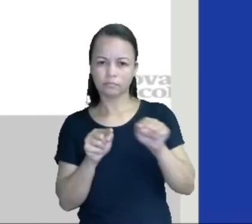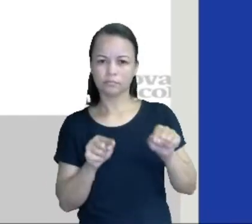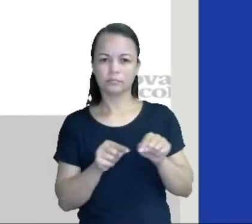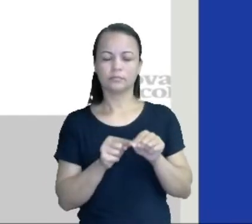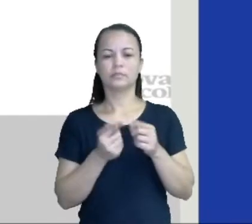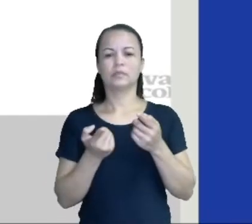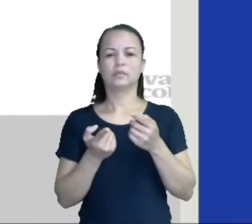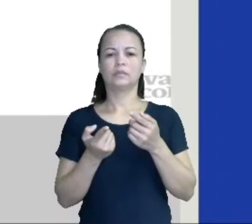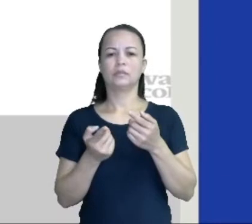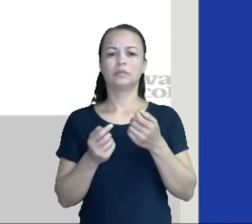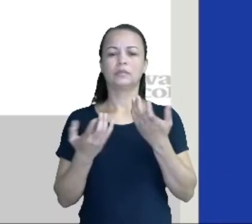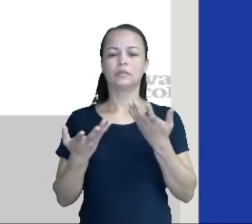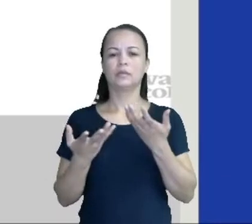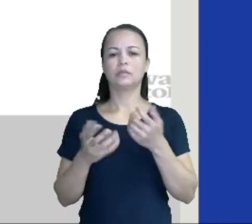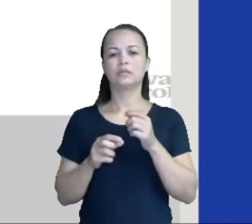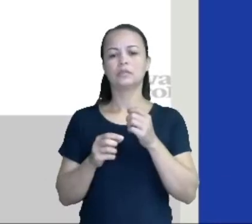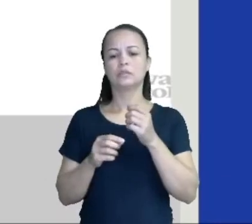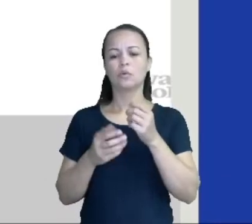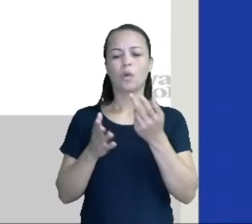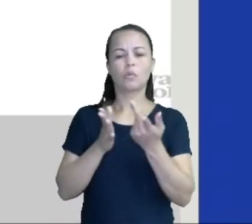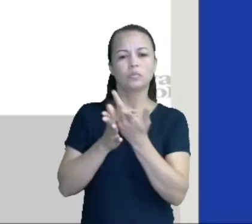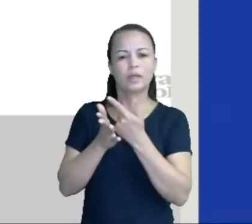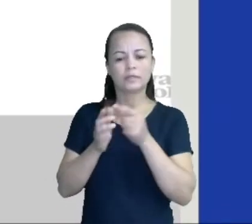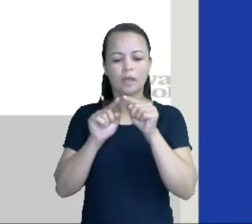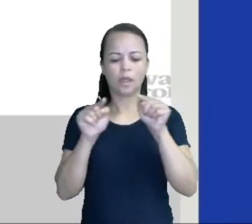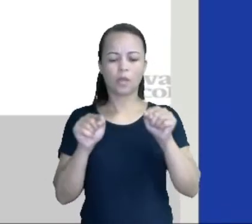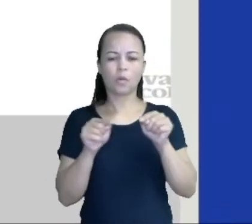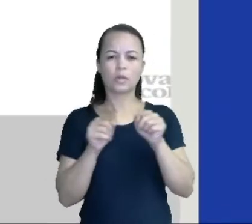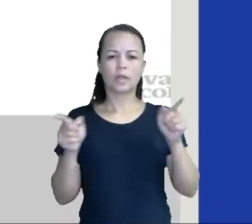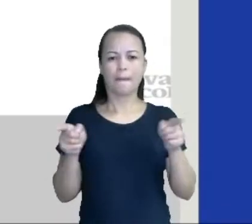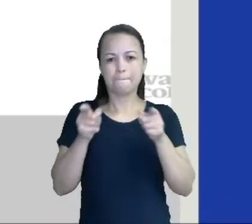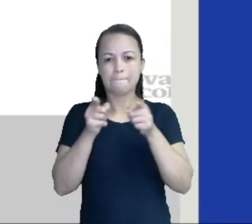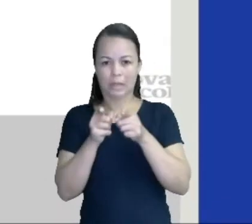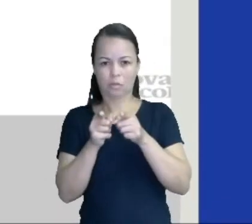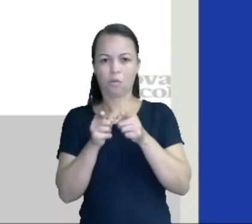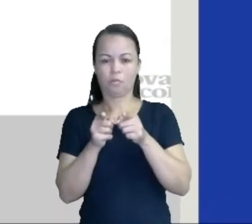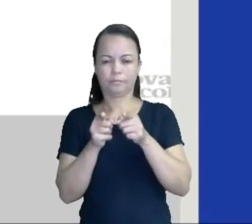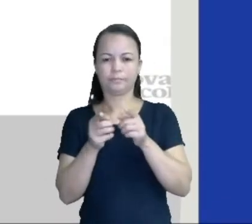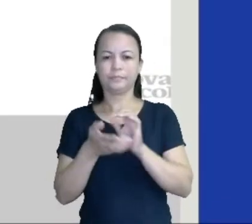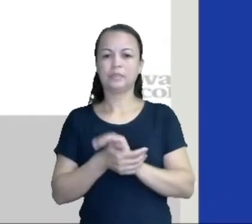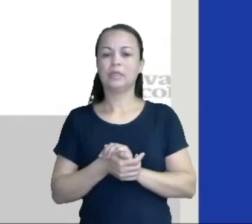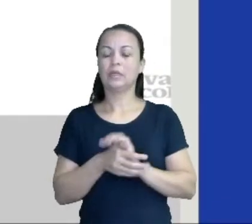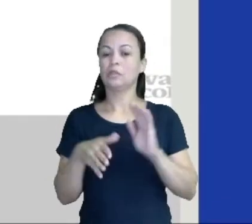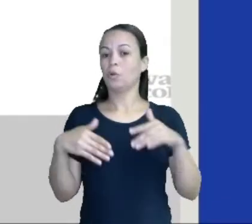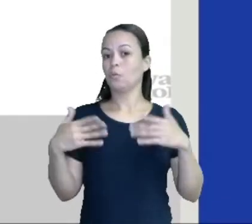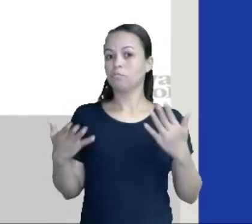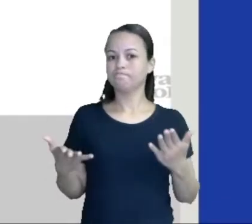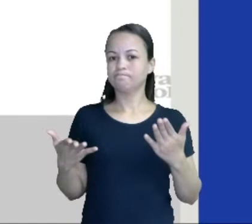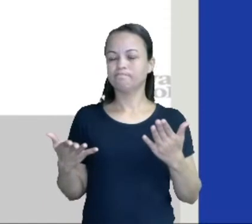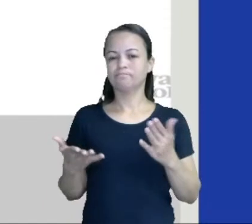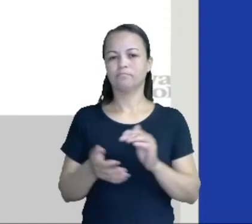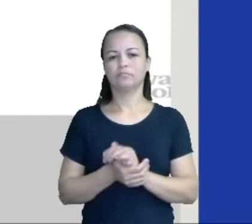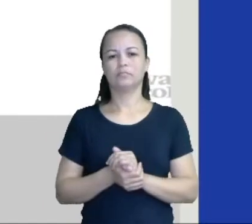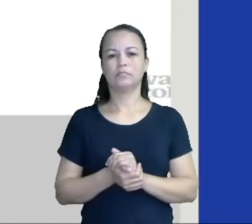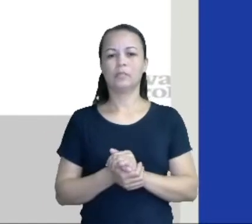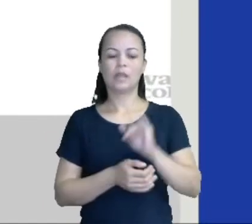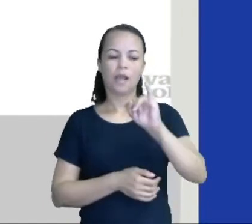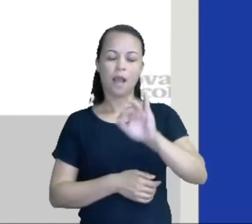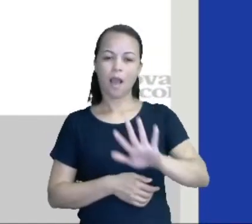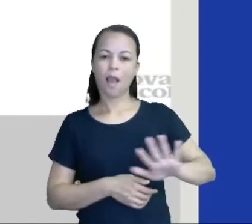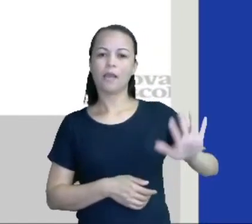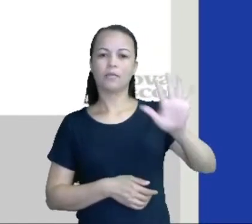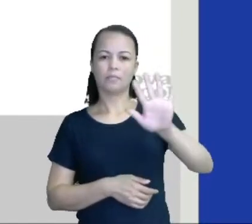A questão foi qual a figura que tem menor. Então, qual foi a figura? A